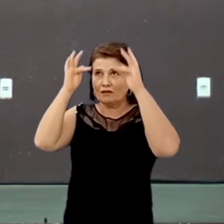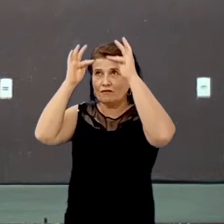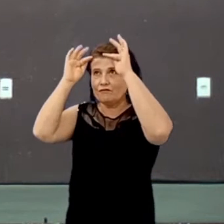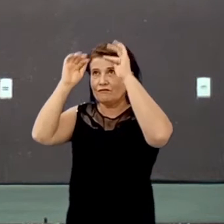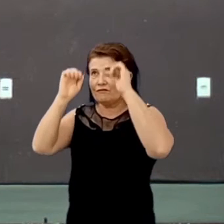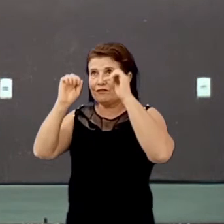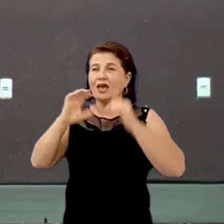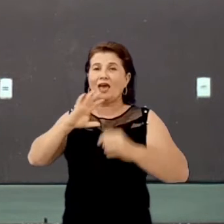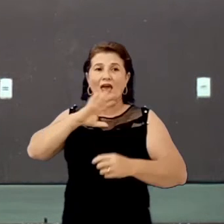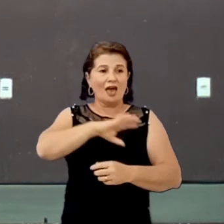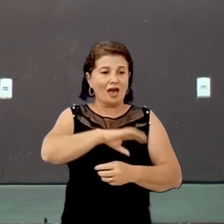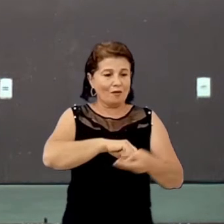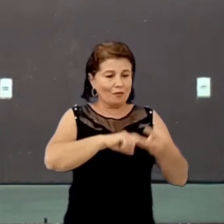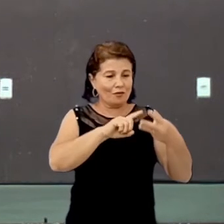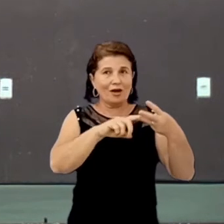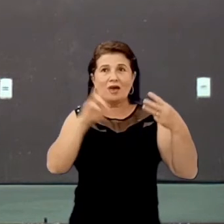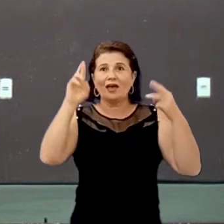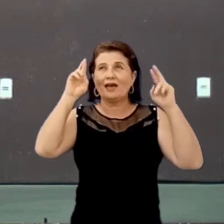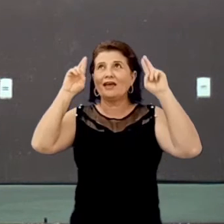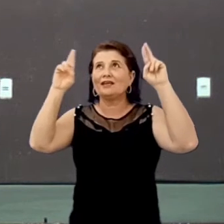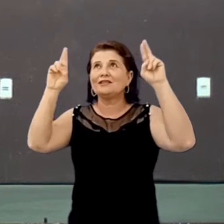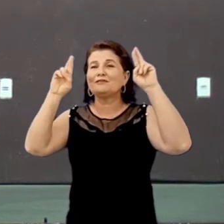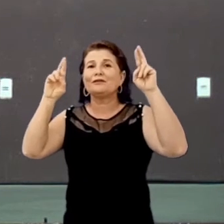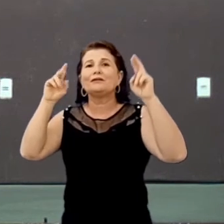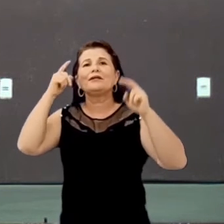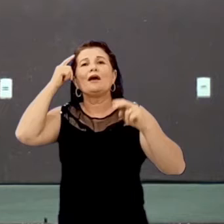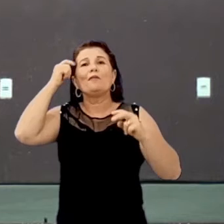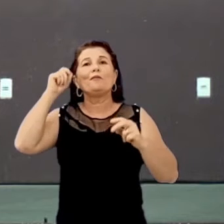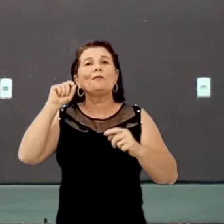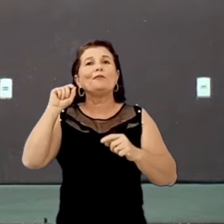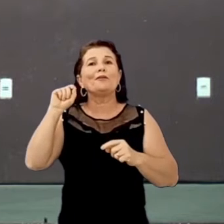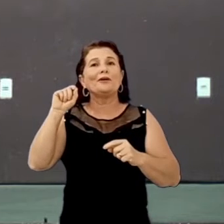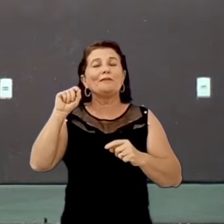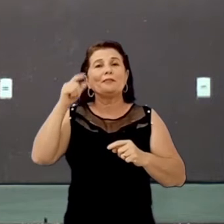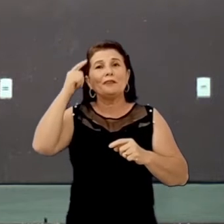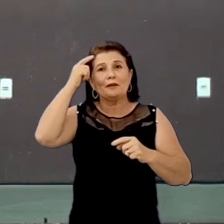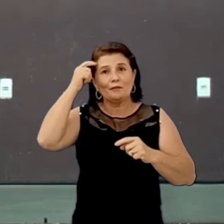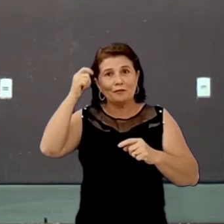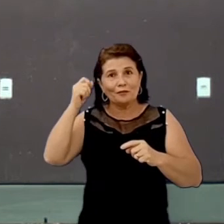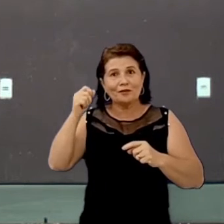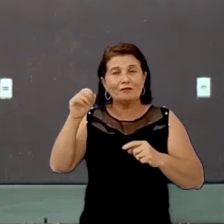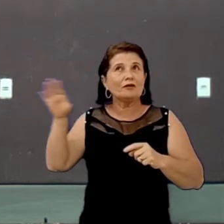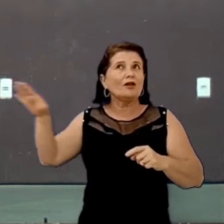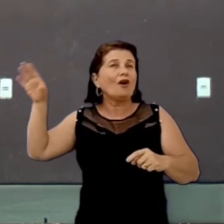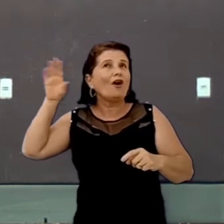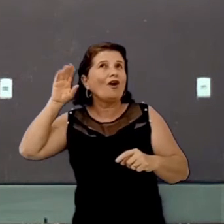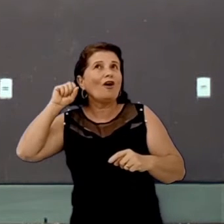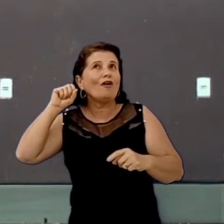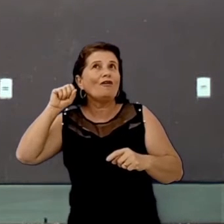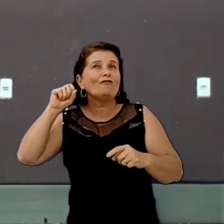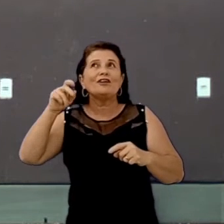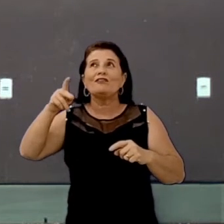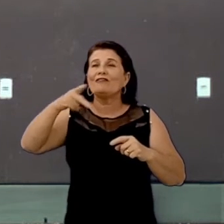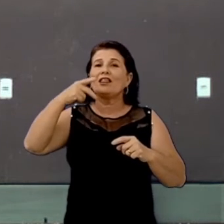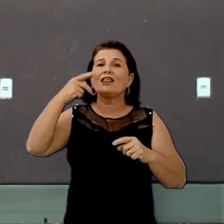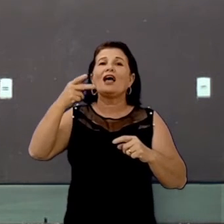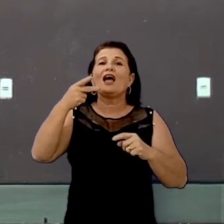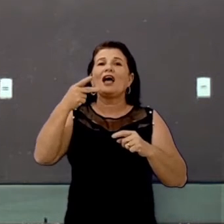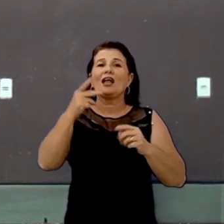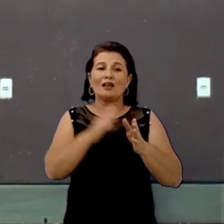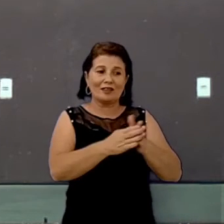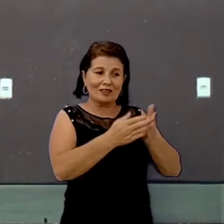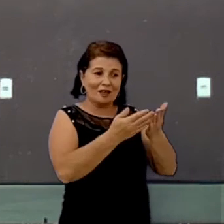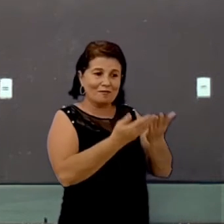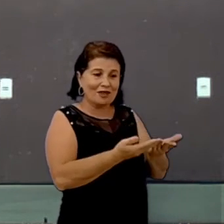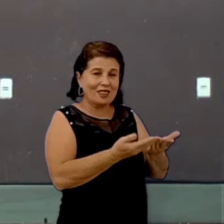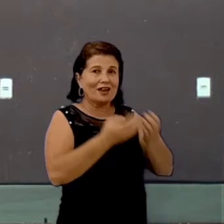vocês possuem esperança. Sabe por quê? Porque vocês ouviram falar anteriormente por meio da